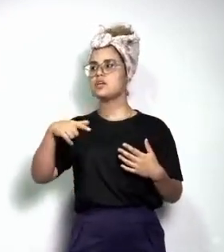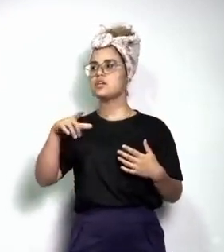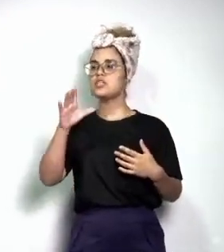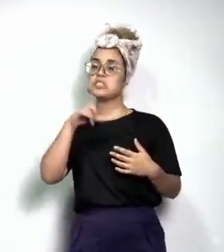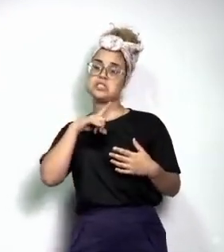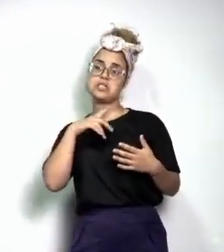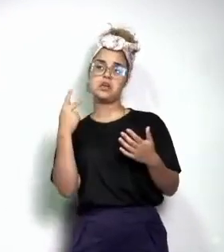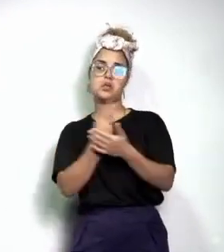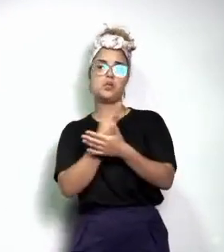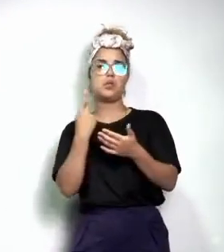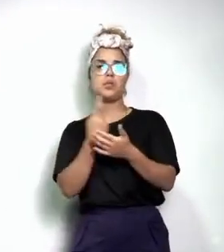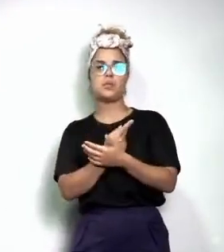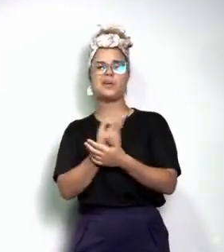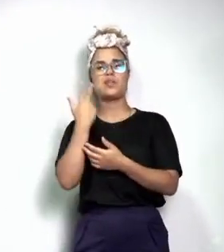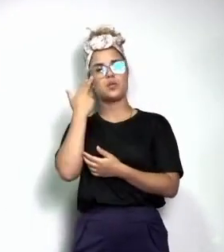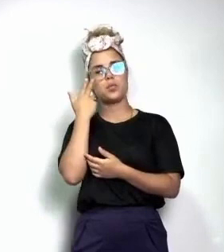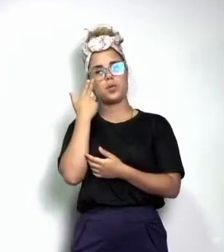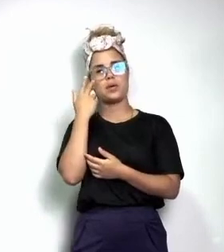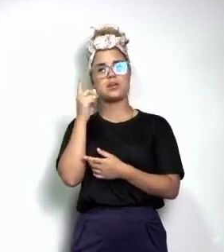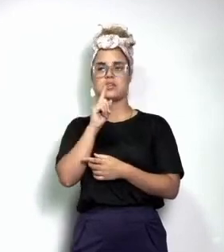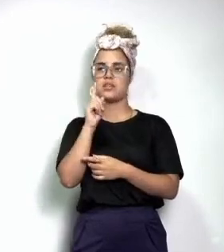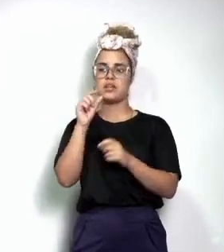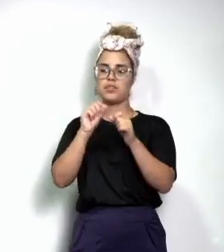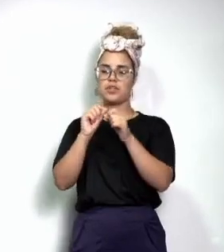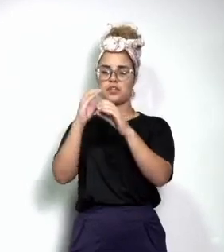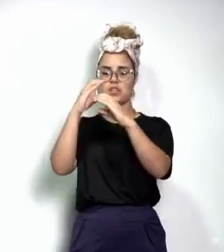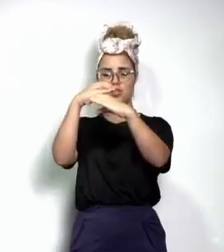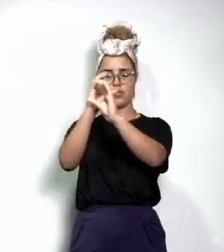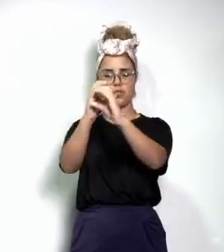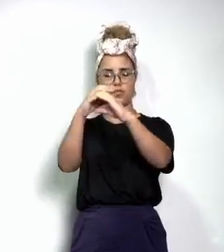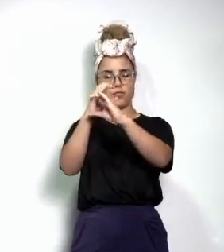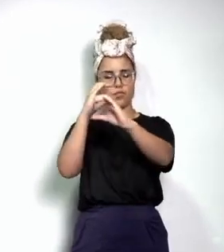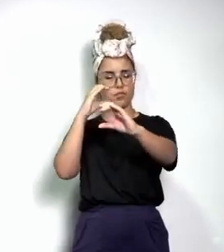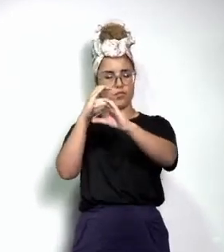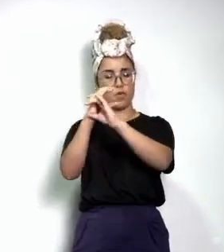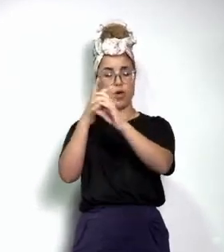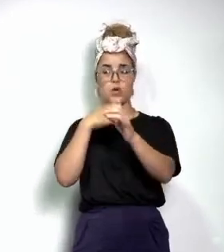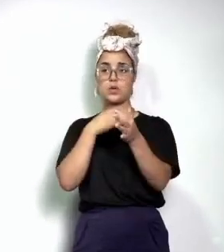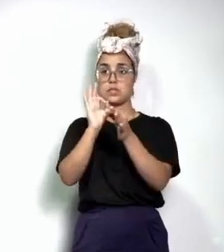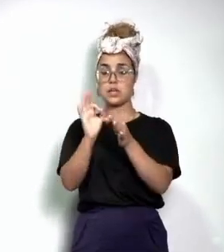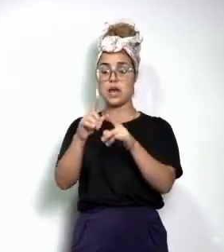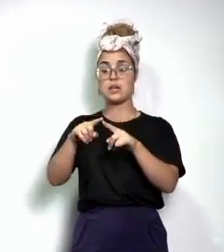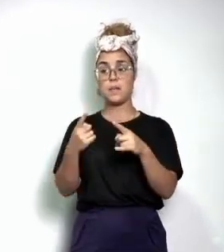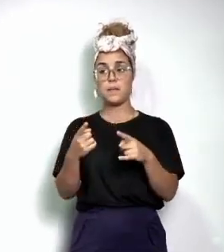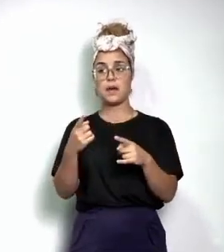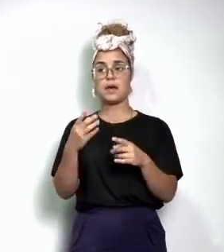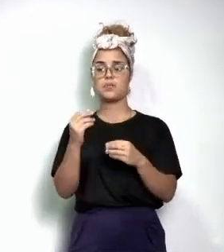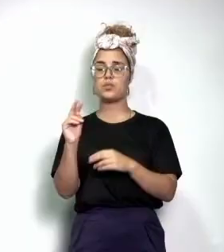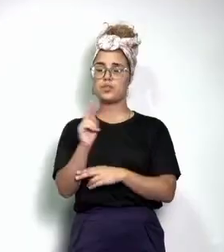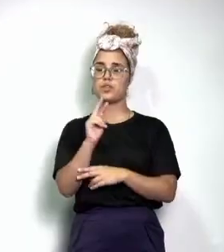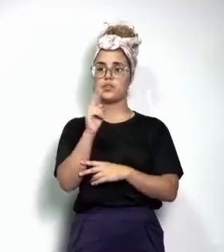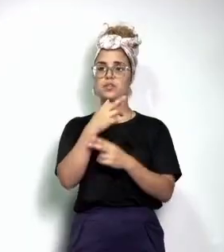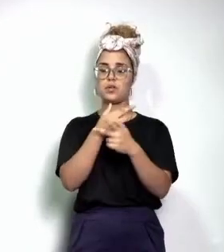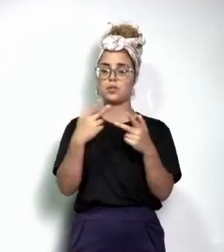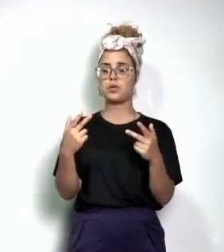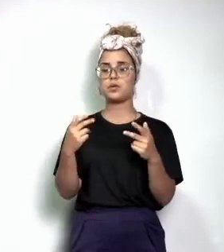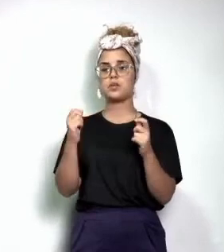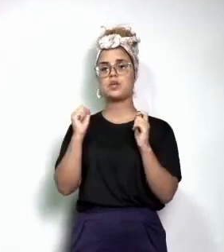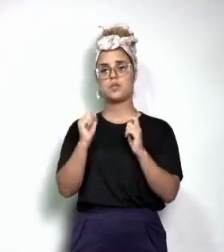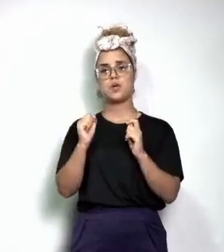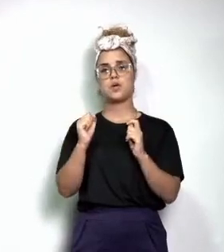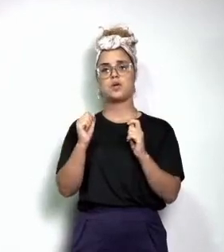erro, né? No caso, a gente acaba não fazendo o foco da forma mais ideal, mas, muitas vezes, pode ser algo que